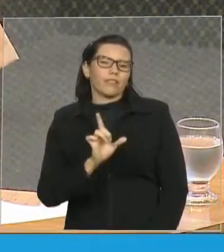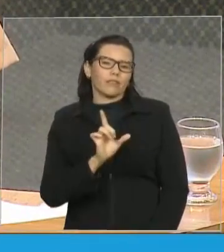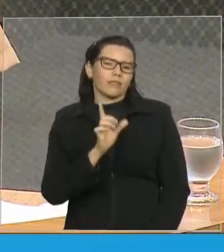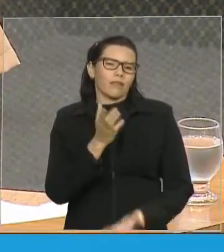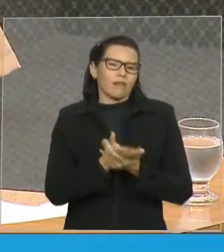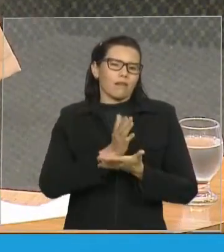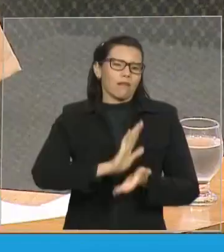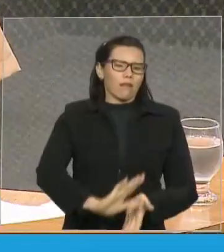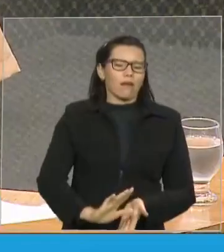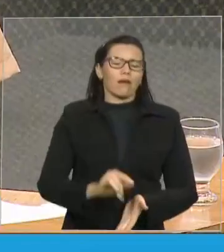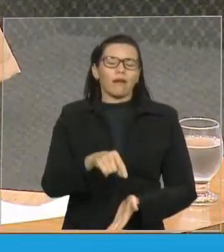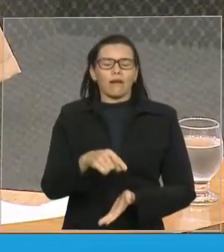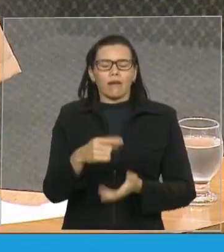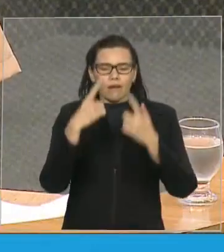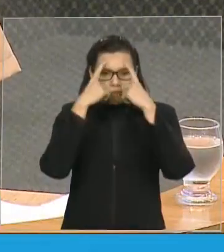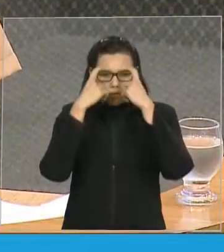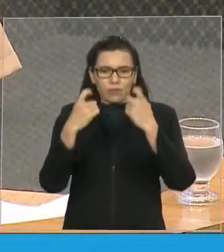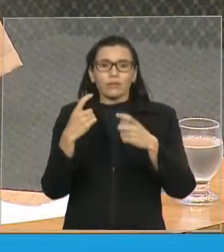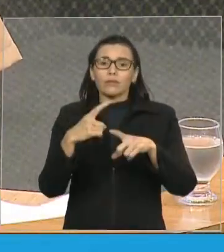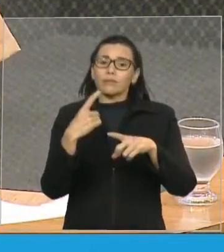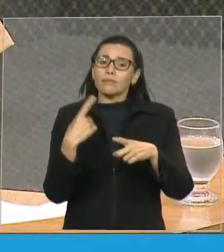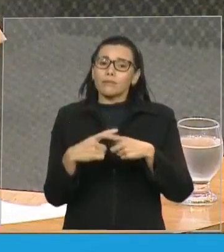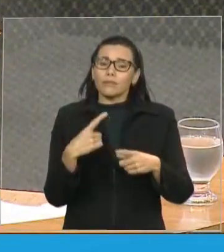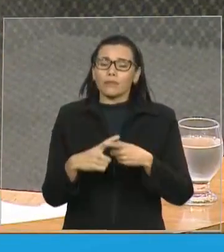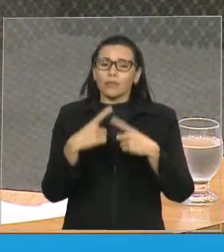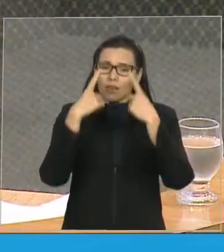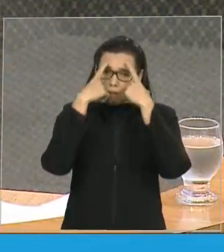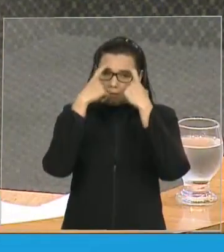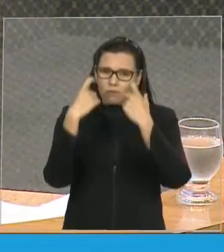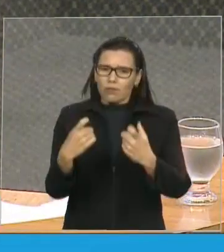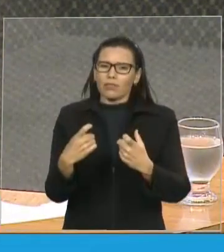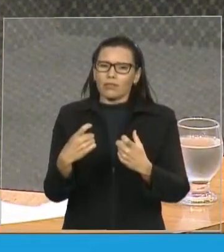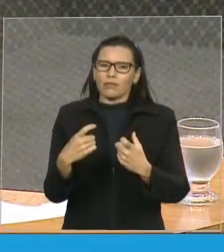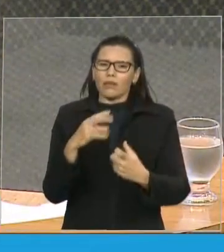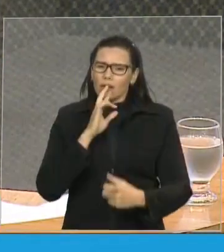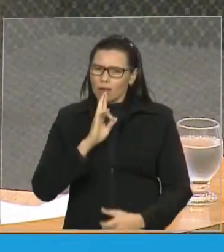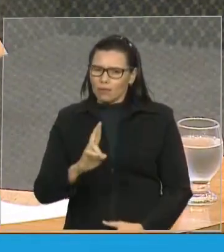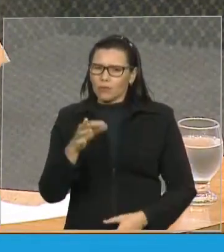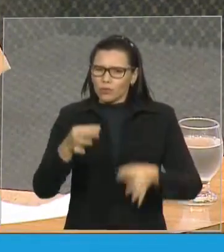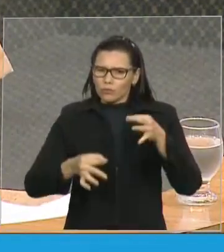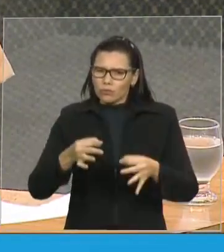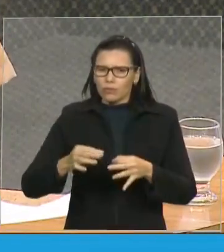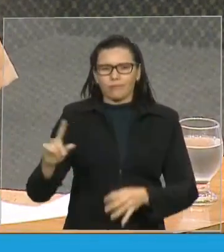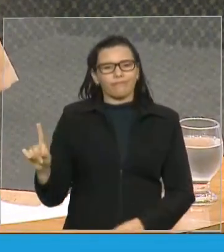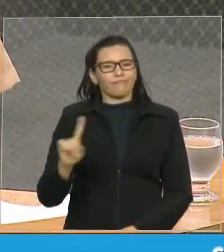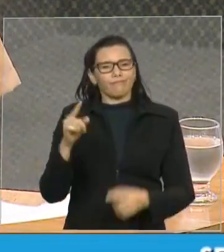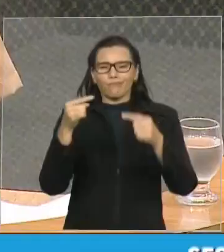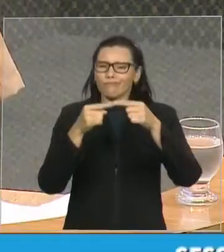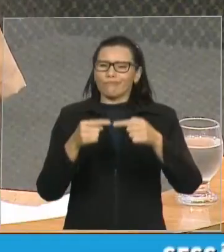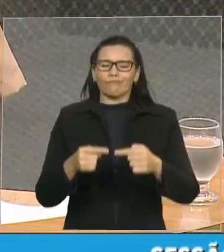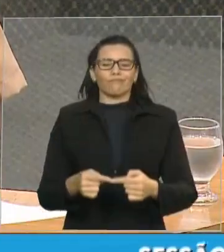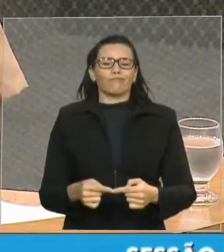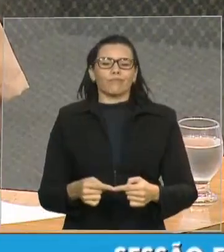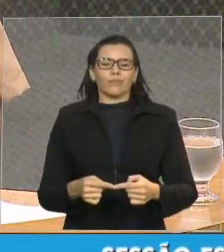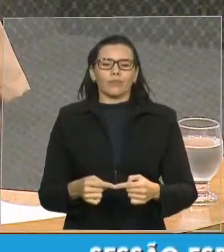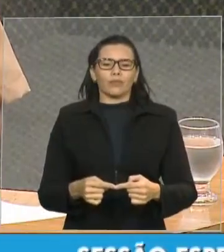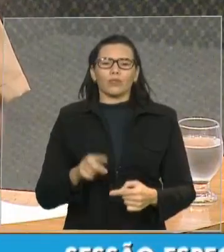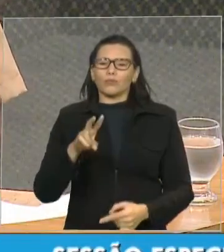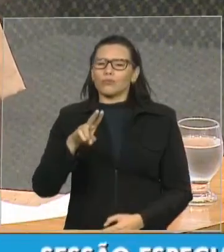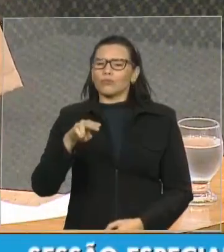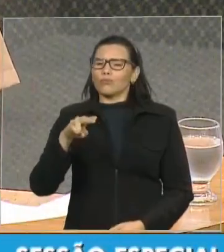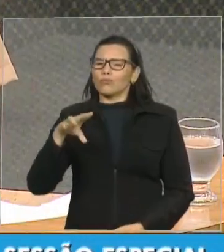que a violência nunca constitui uma resposta justa. Nunca vai ser a opção que